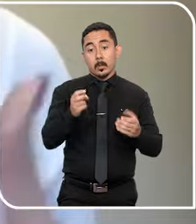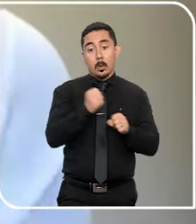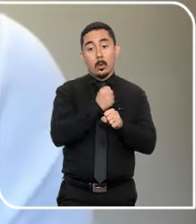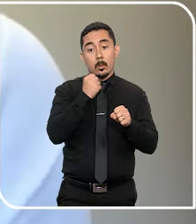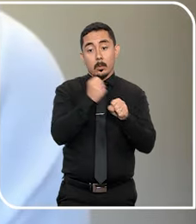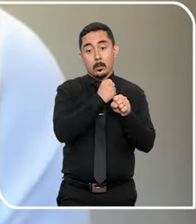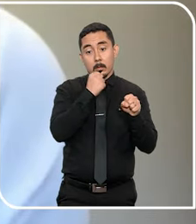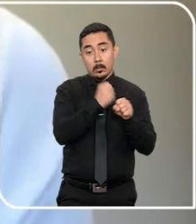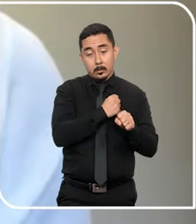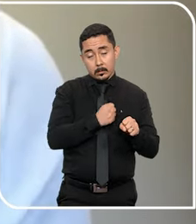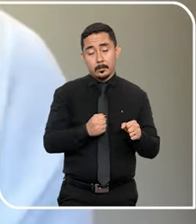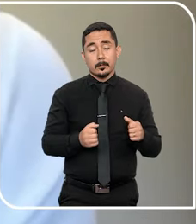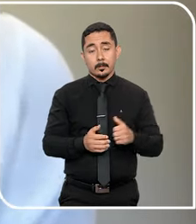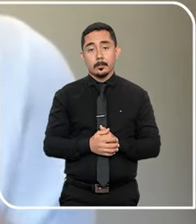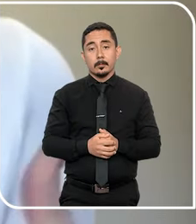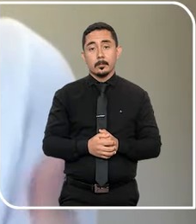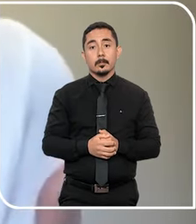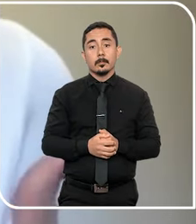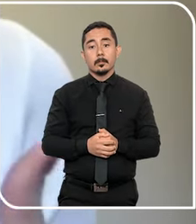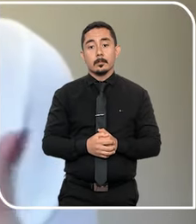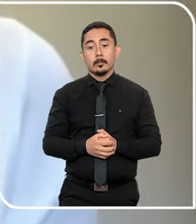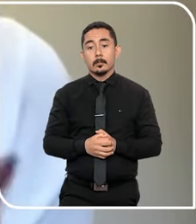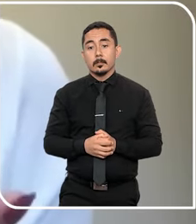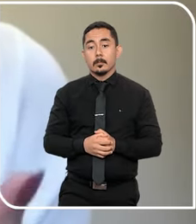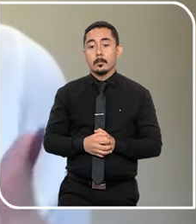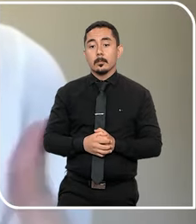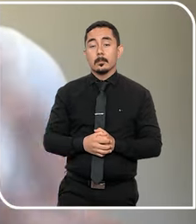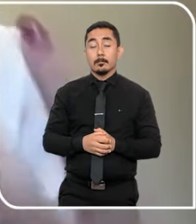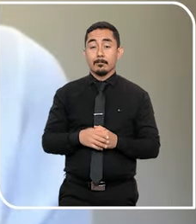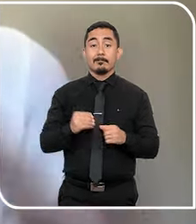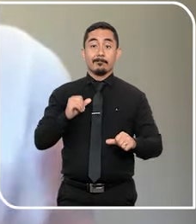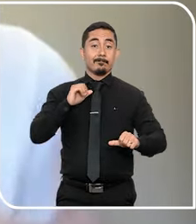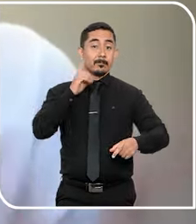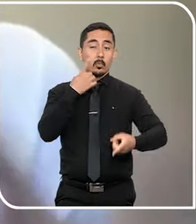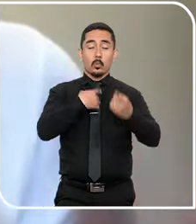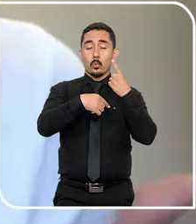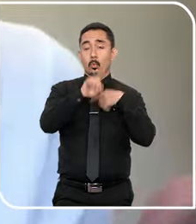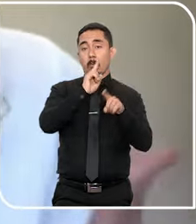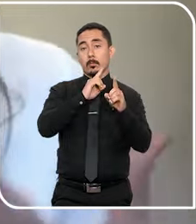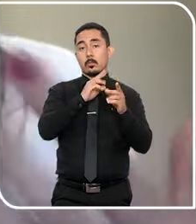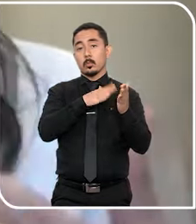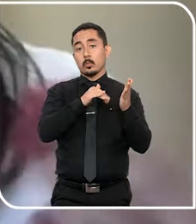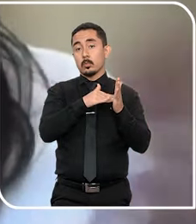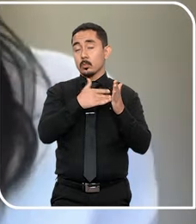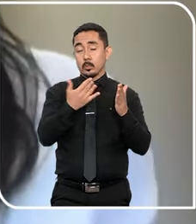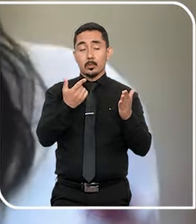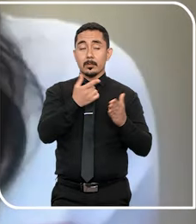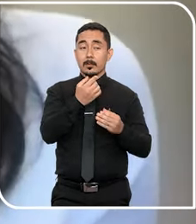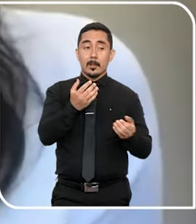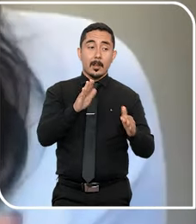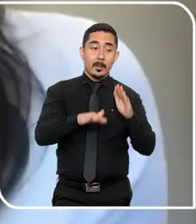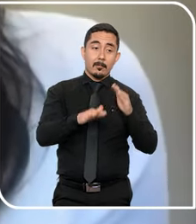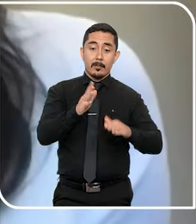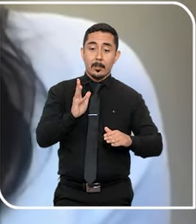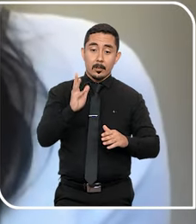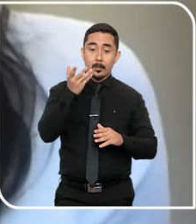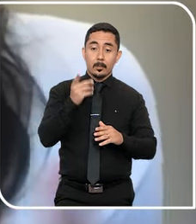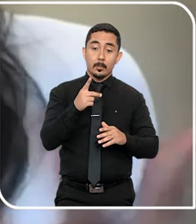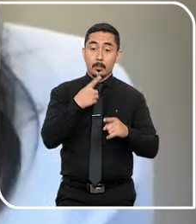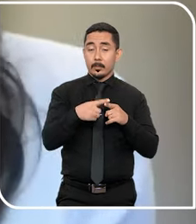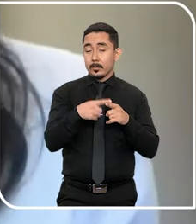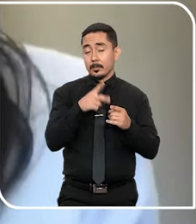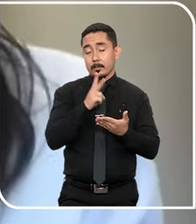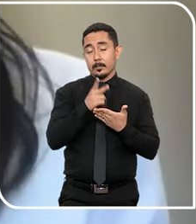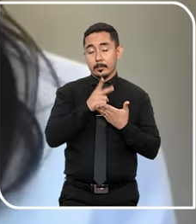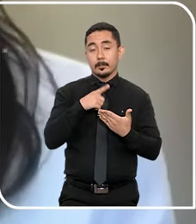construindo de acordo com as situações é justamente isso eh a gente vai transformando aos poucos com que vai aparecendo